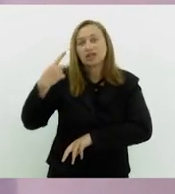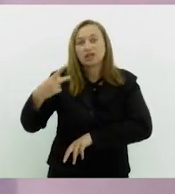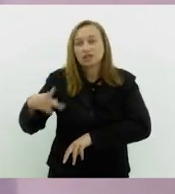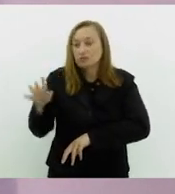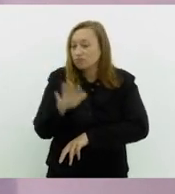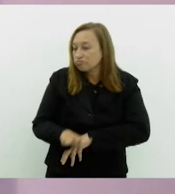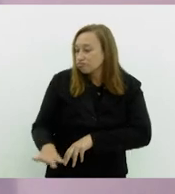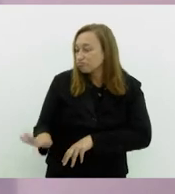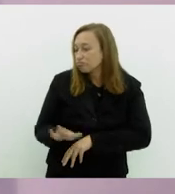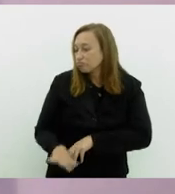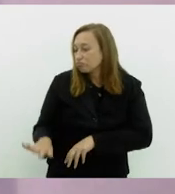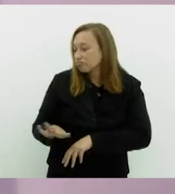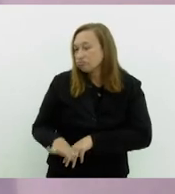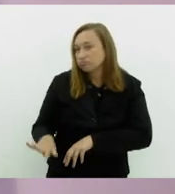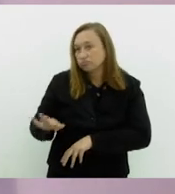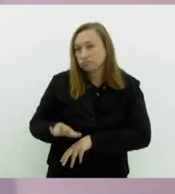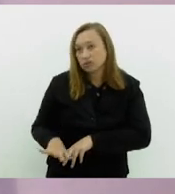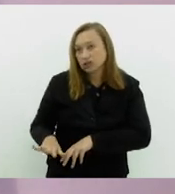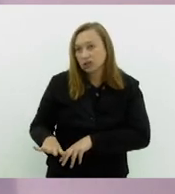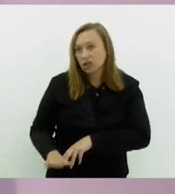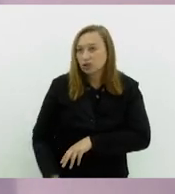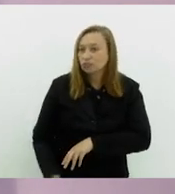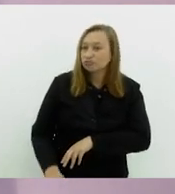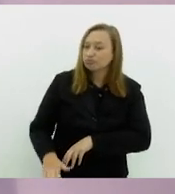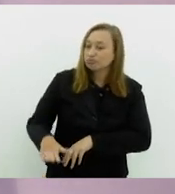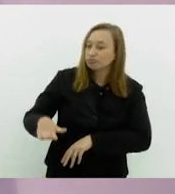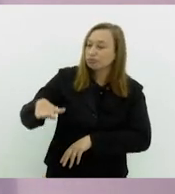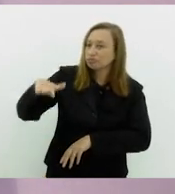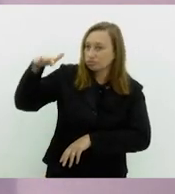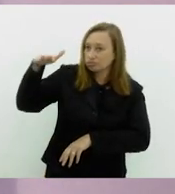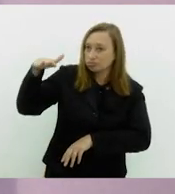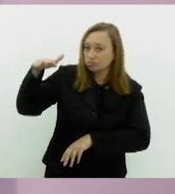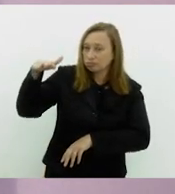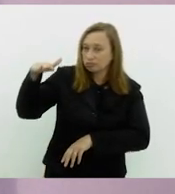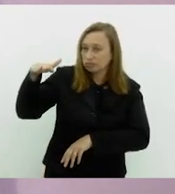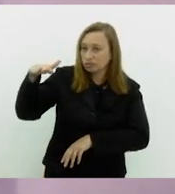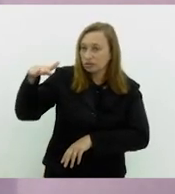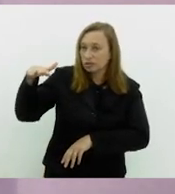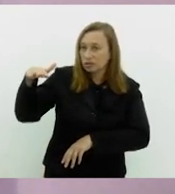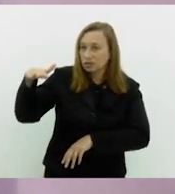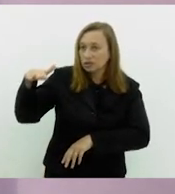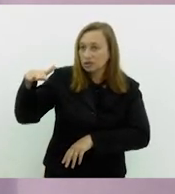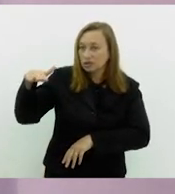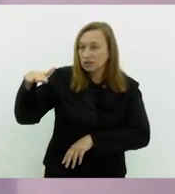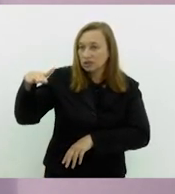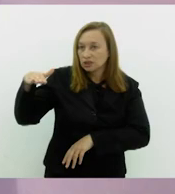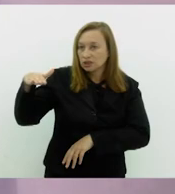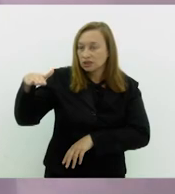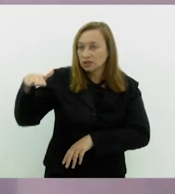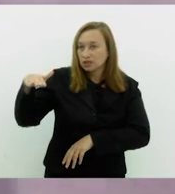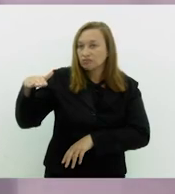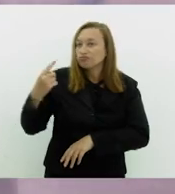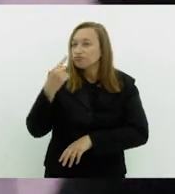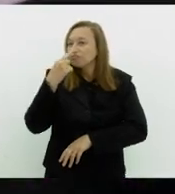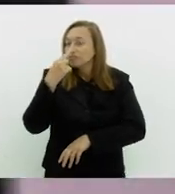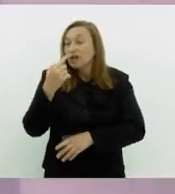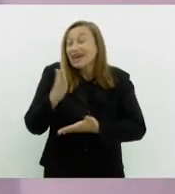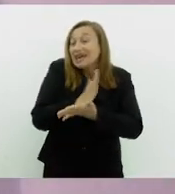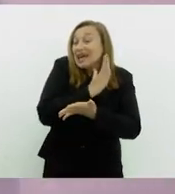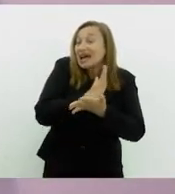infância estão arroladas num processo que é afetivo e que muitas vezes